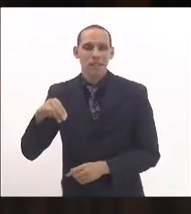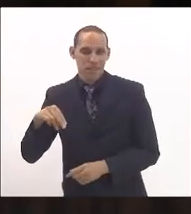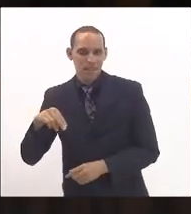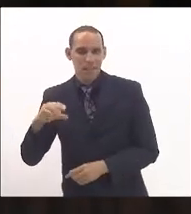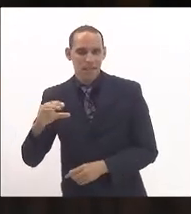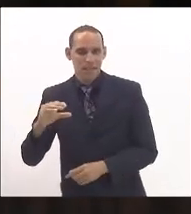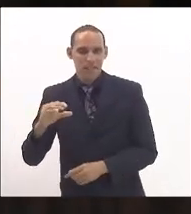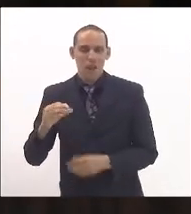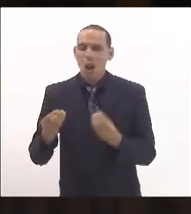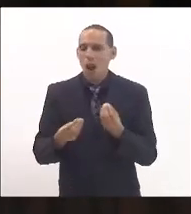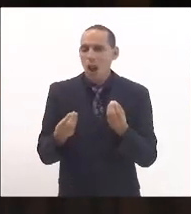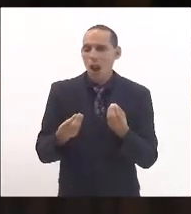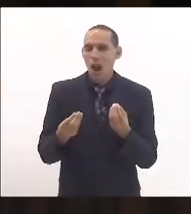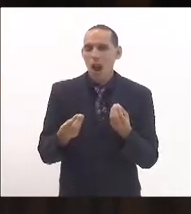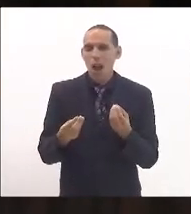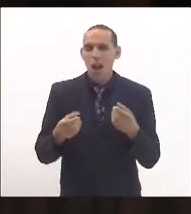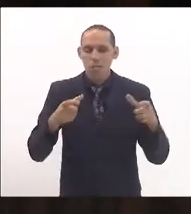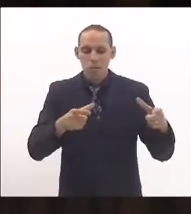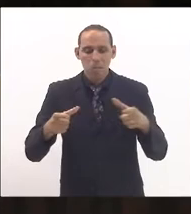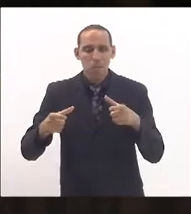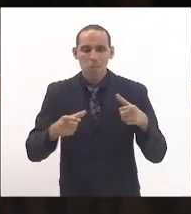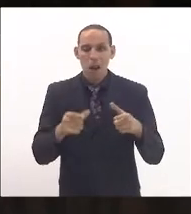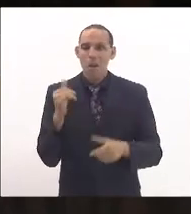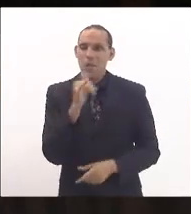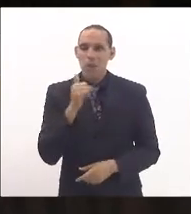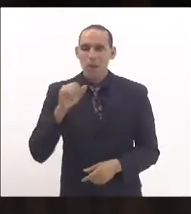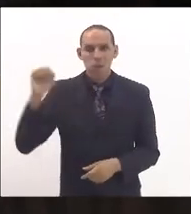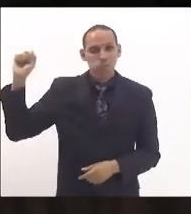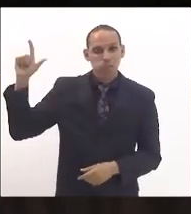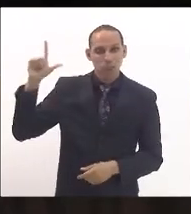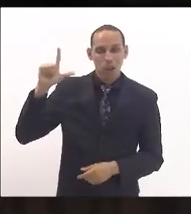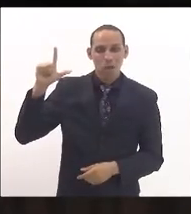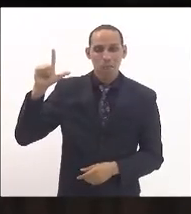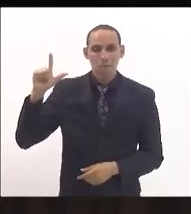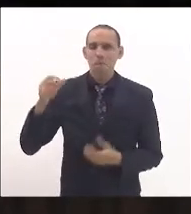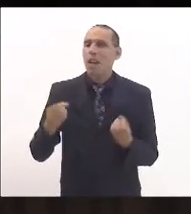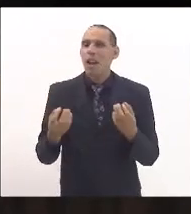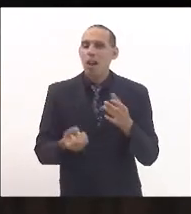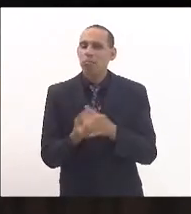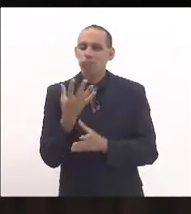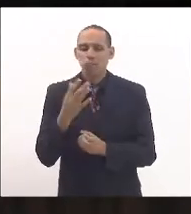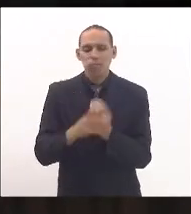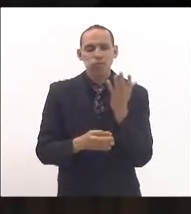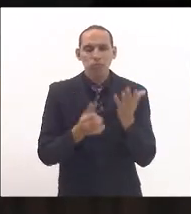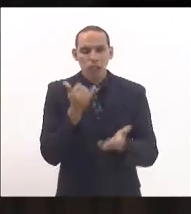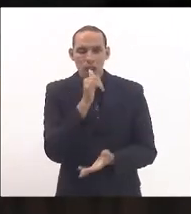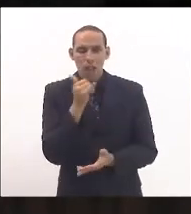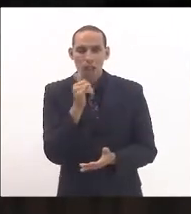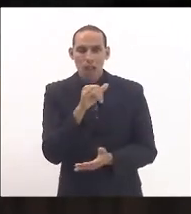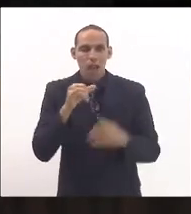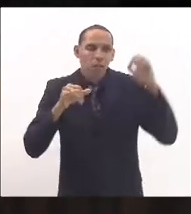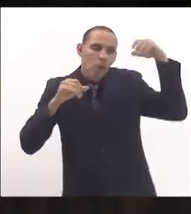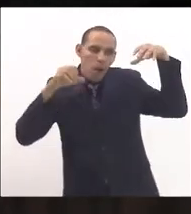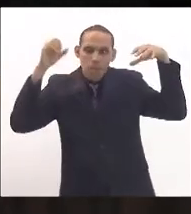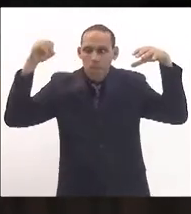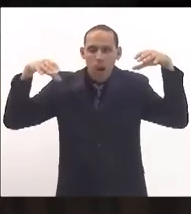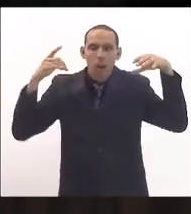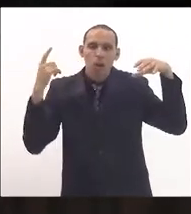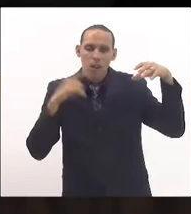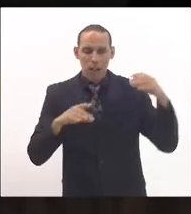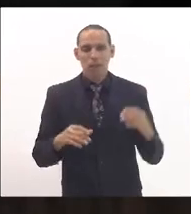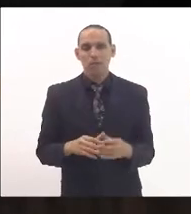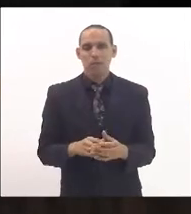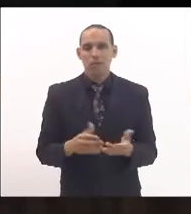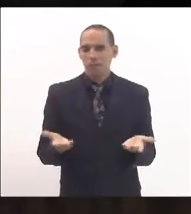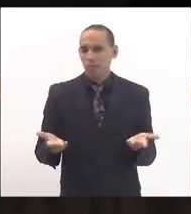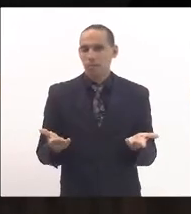plantas de energia solar para gerar energia. Sim. Para que pelo menos a iluminação pública dele saia disso. Isso